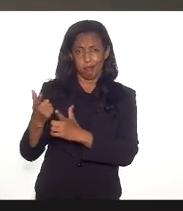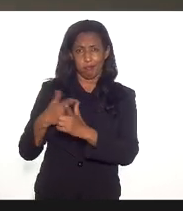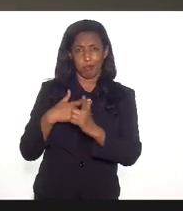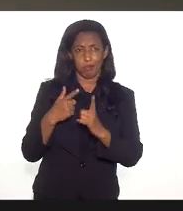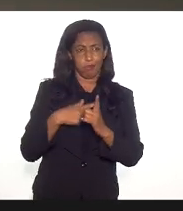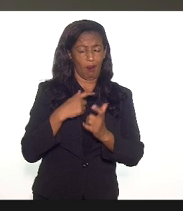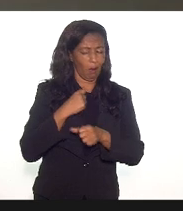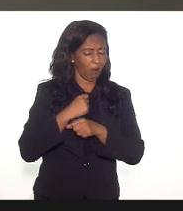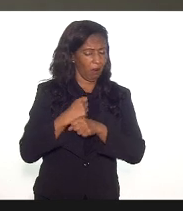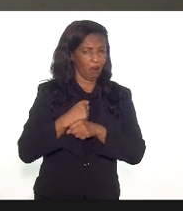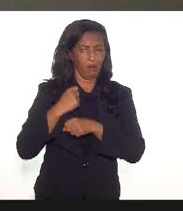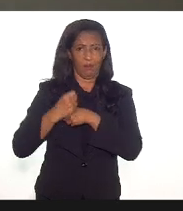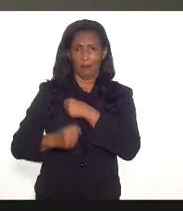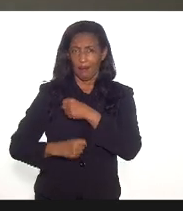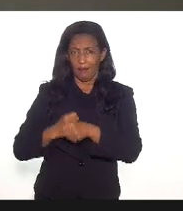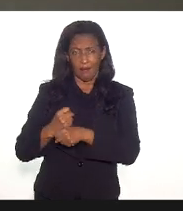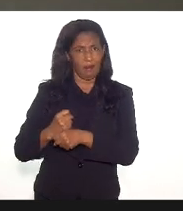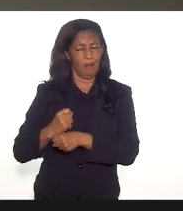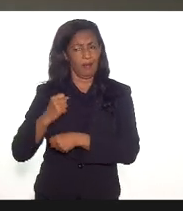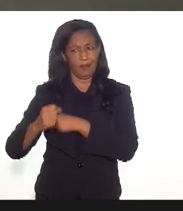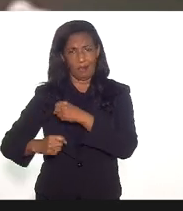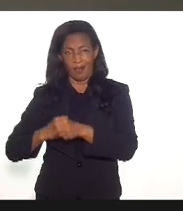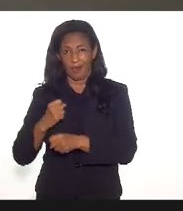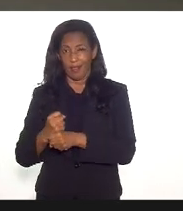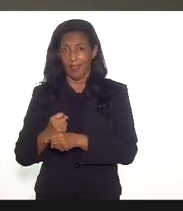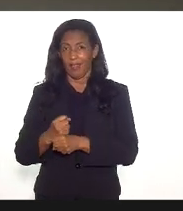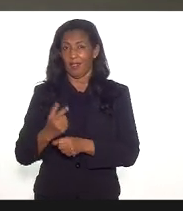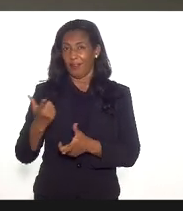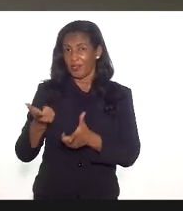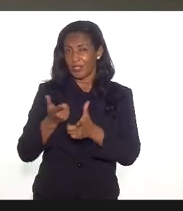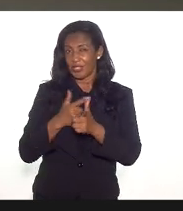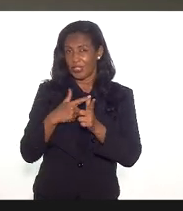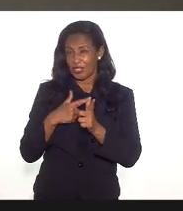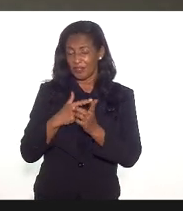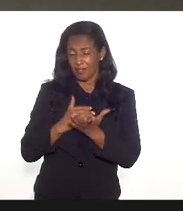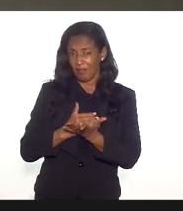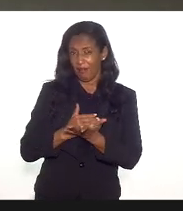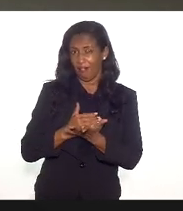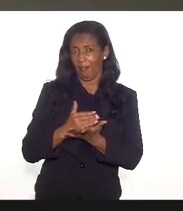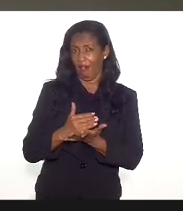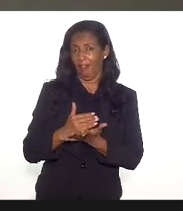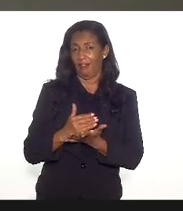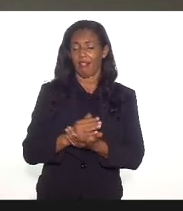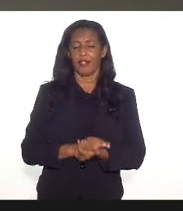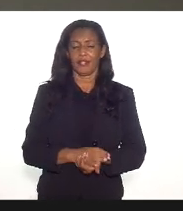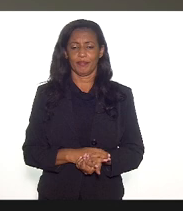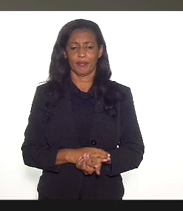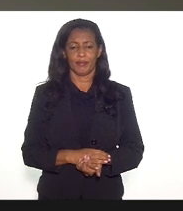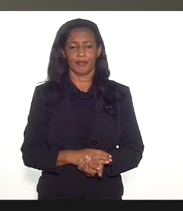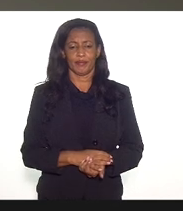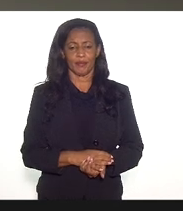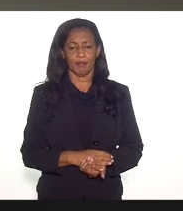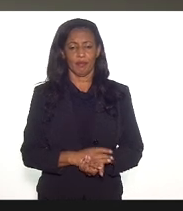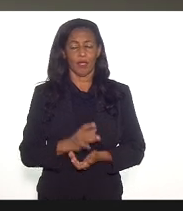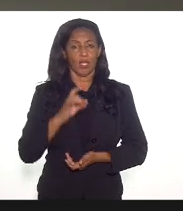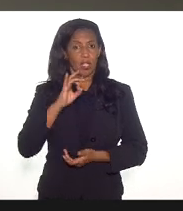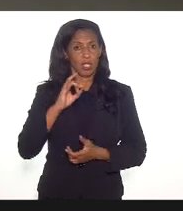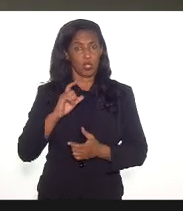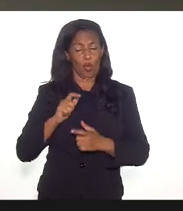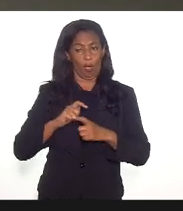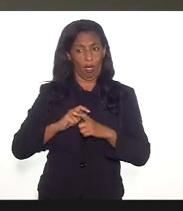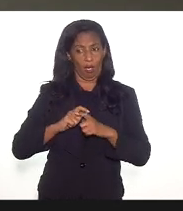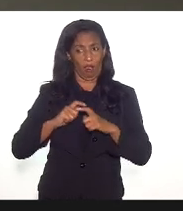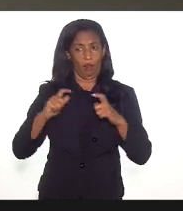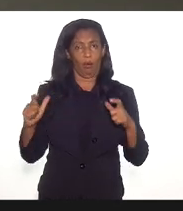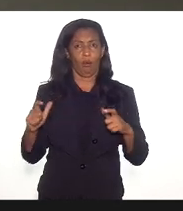anos, então, e eu estou falando de déficit primário, não estou nem falando de déficit nominal, né? Que só aumentaria com